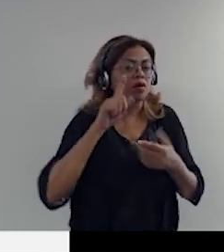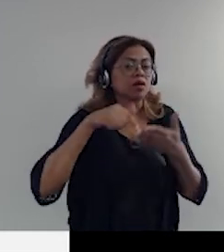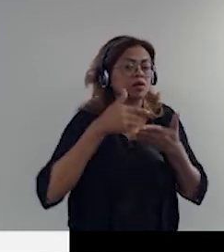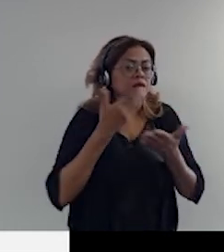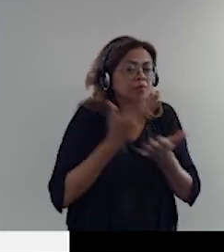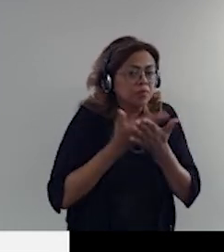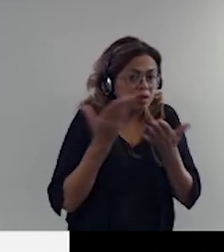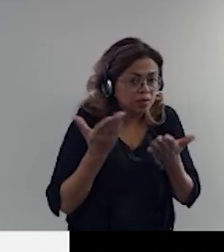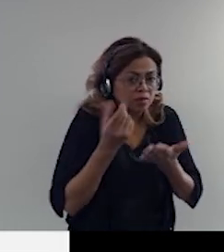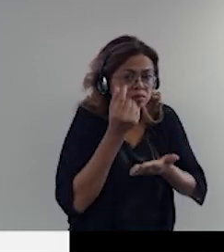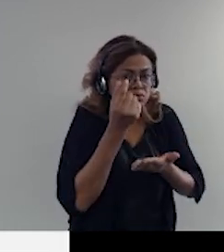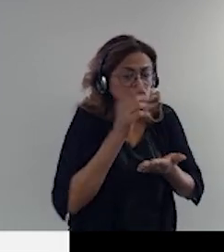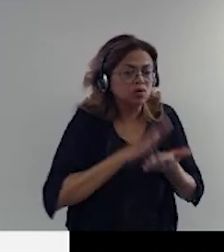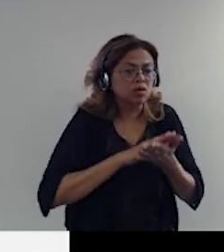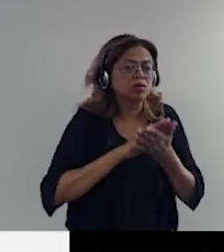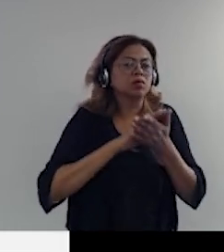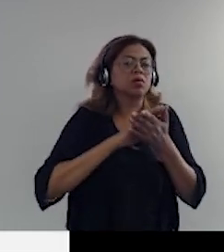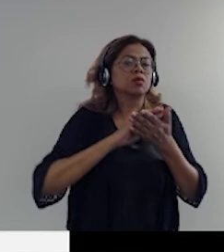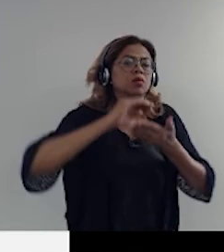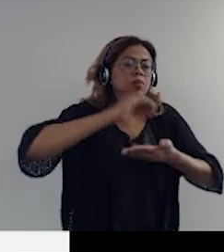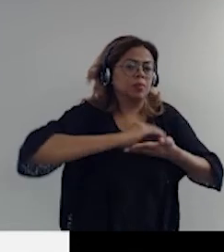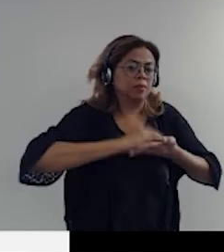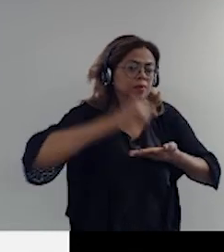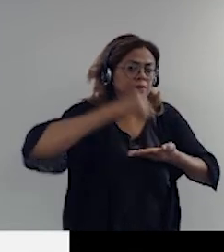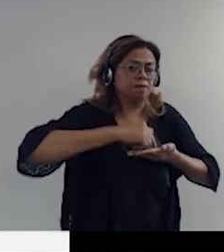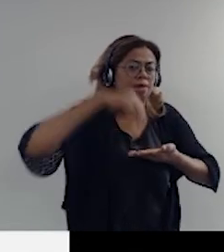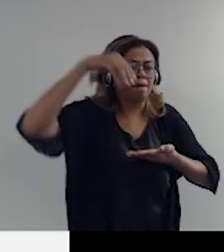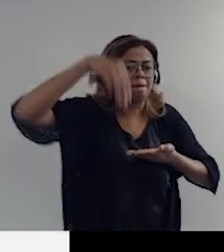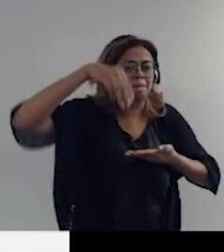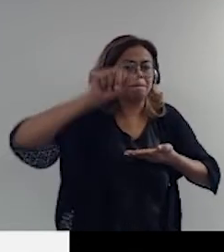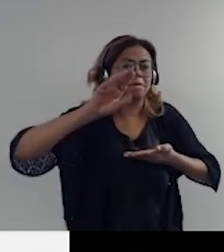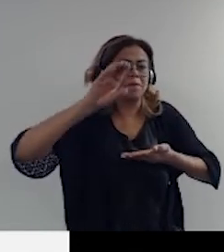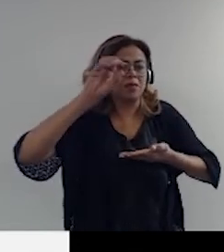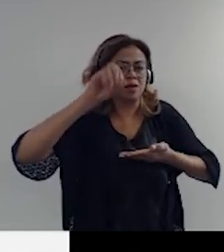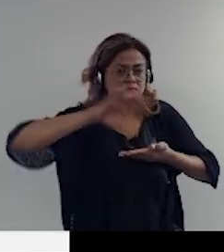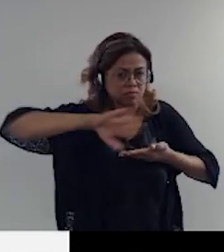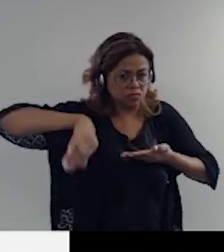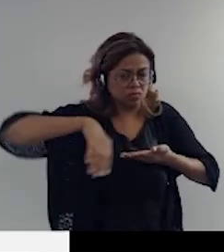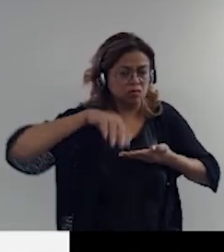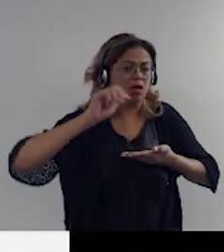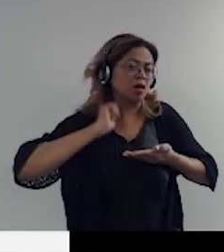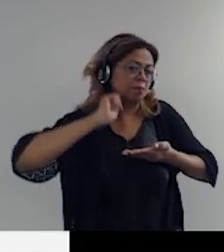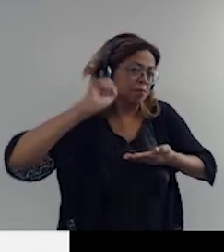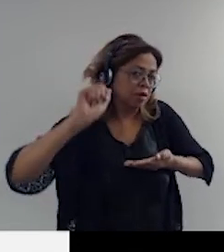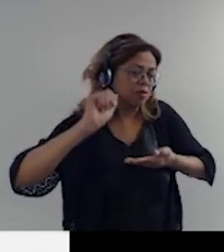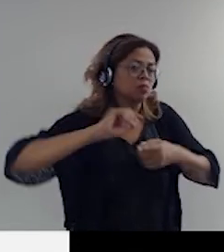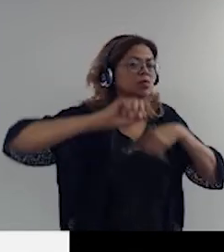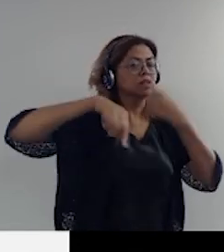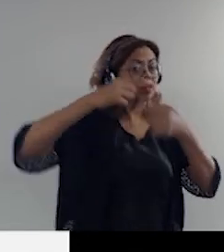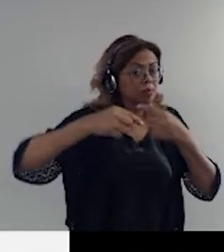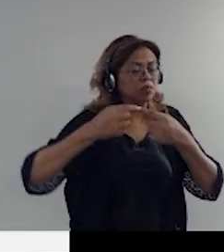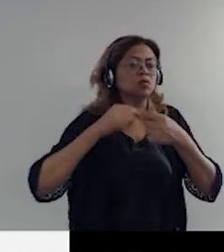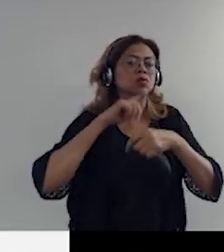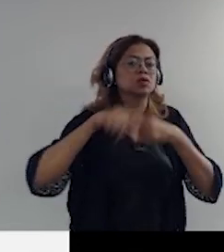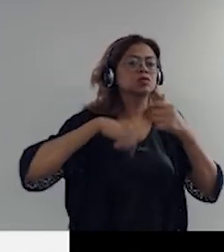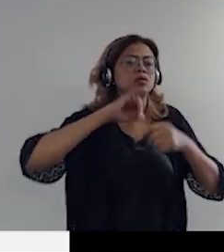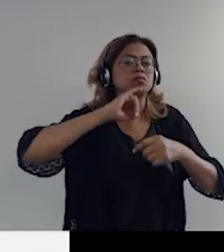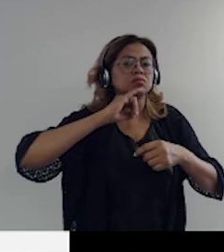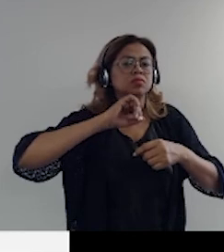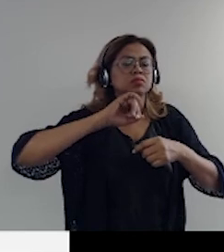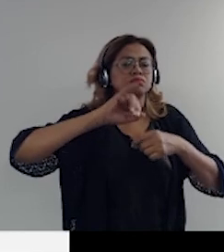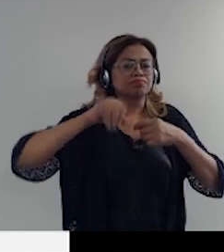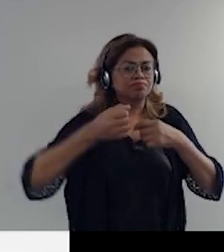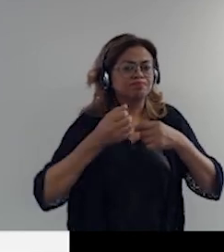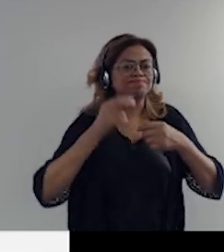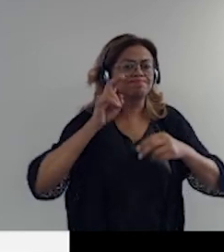em março e abril, provavelmente por causa da queda de renda, mas ela já voltou a crescer com captação líquida de 50